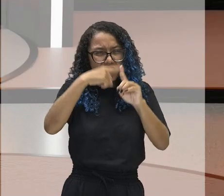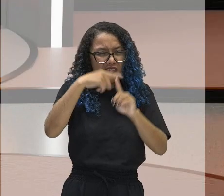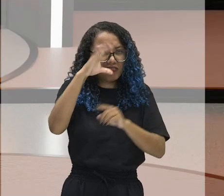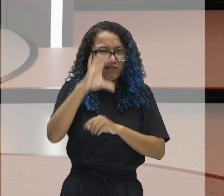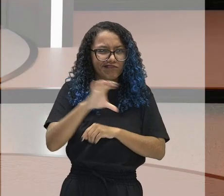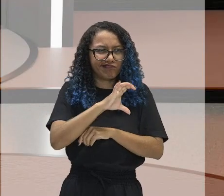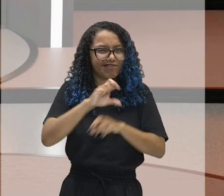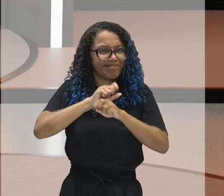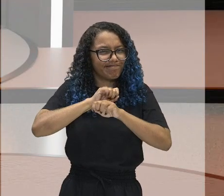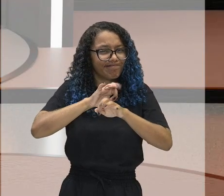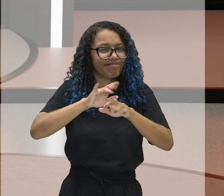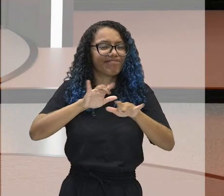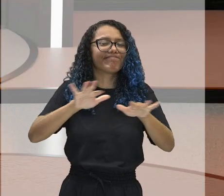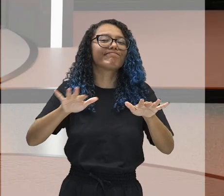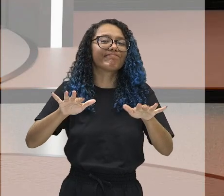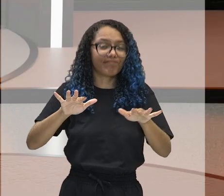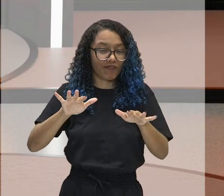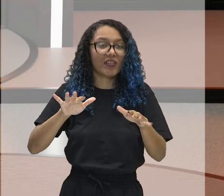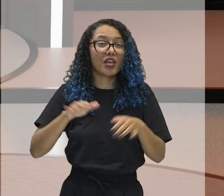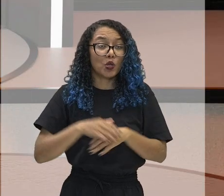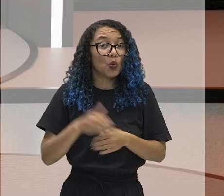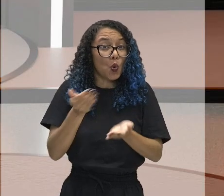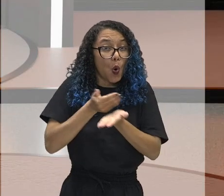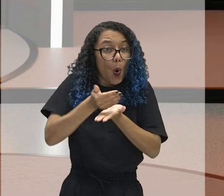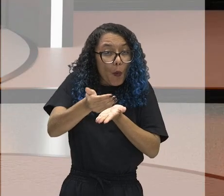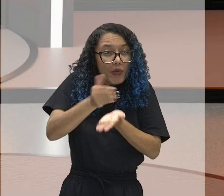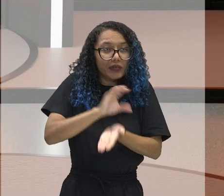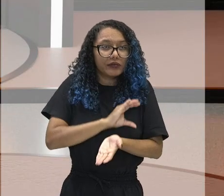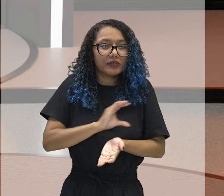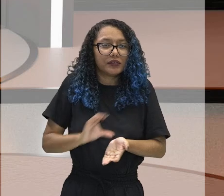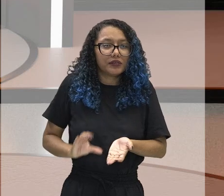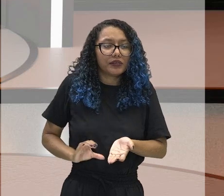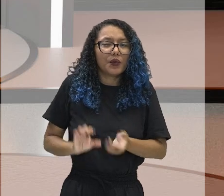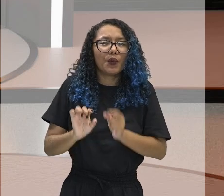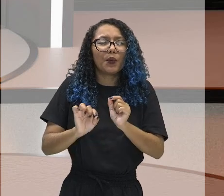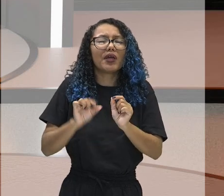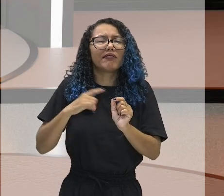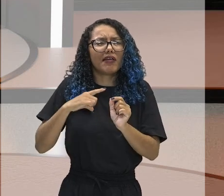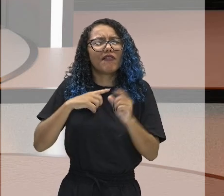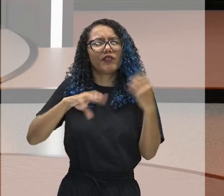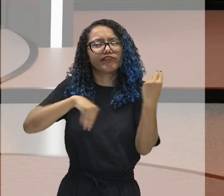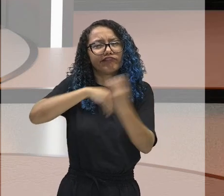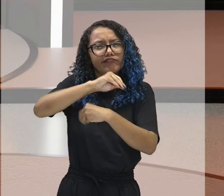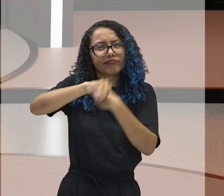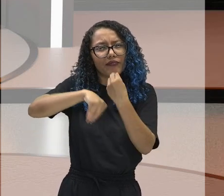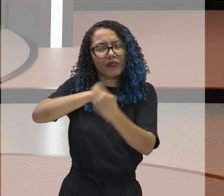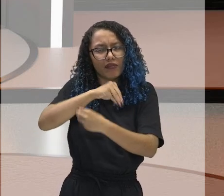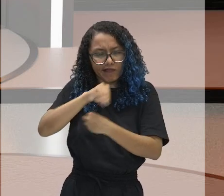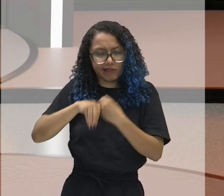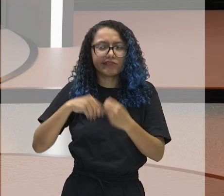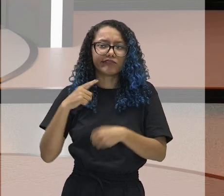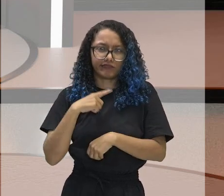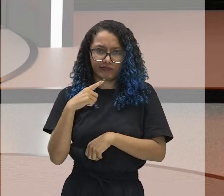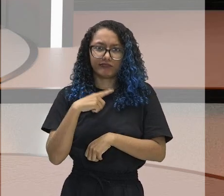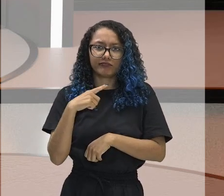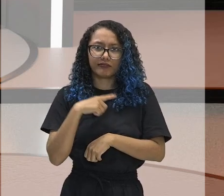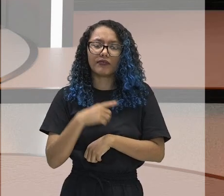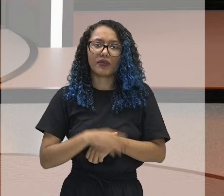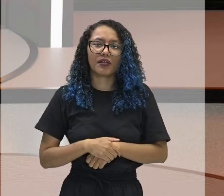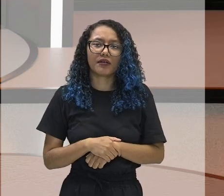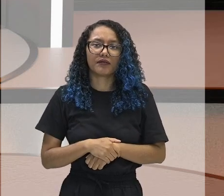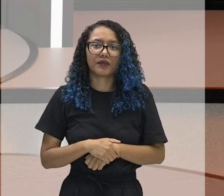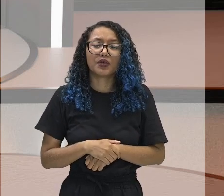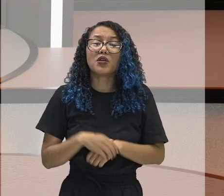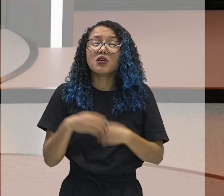gente, existia ali um grande sincretismo à medida em que as